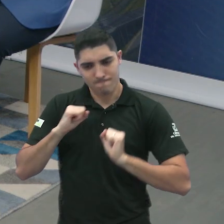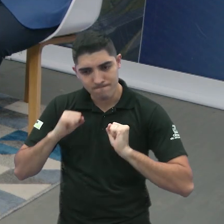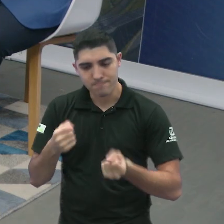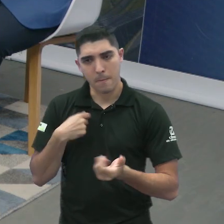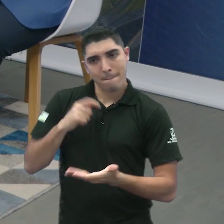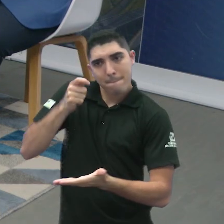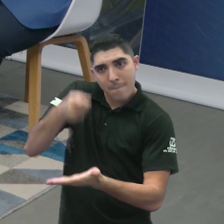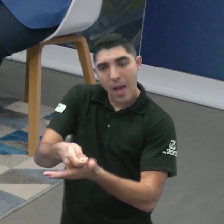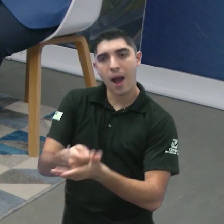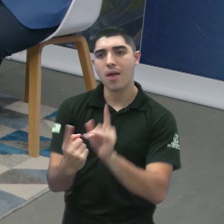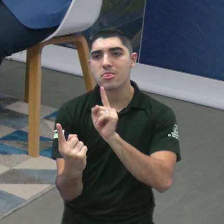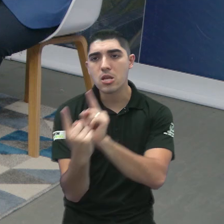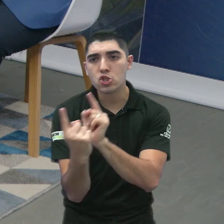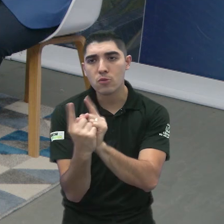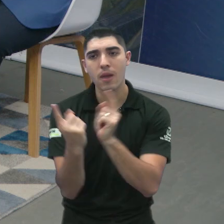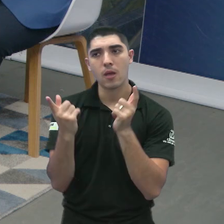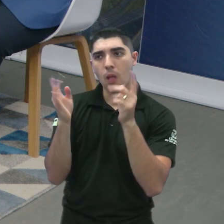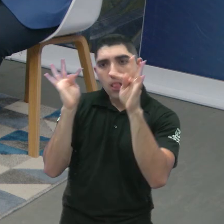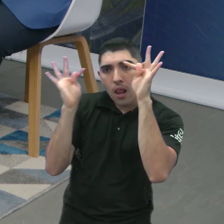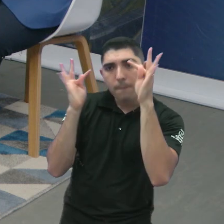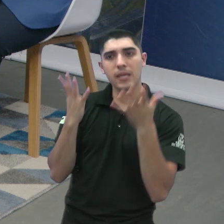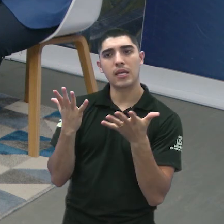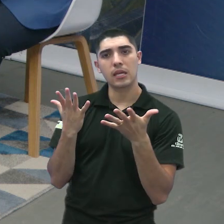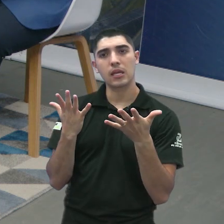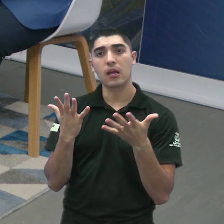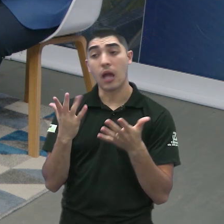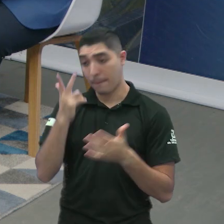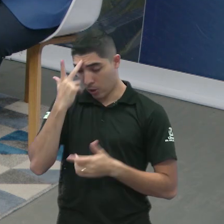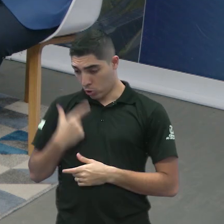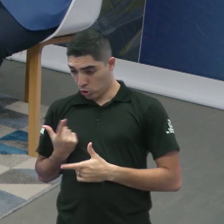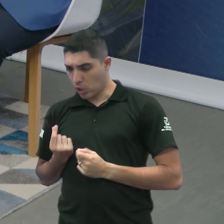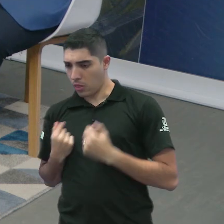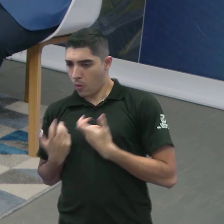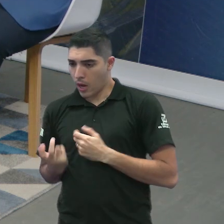uma terapia, se preocupado mais, não, essa reserva aqui